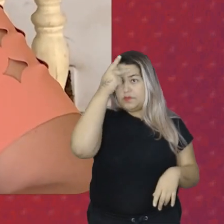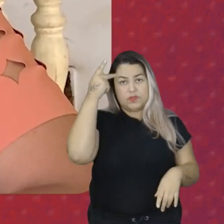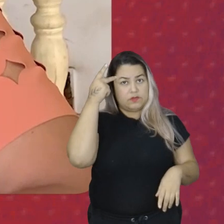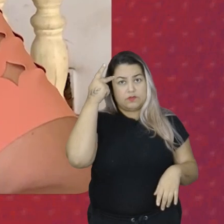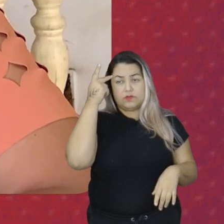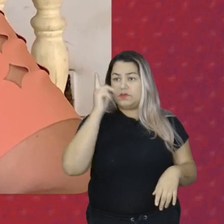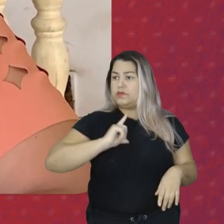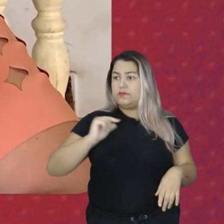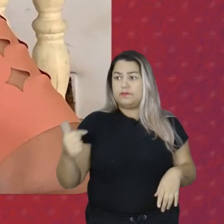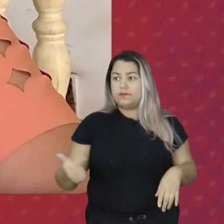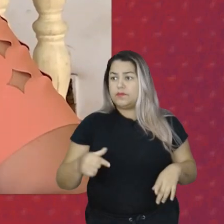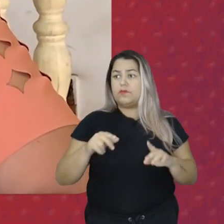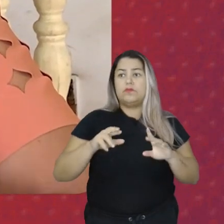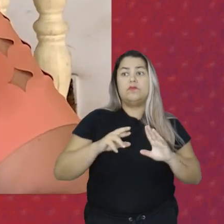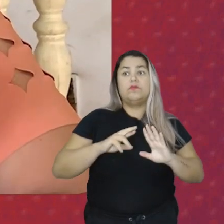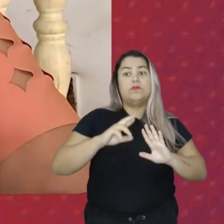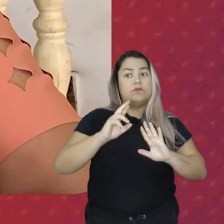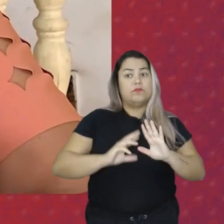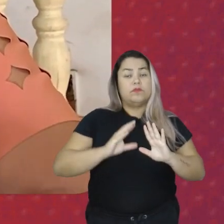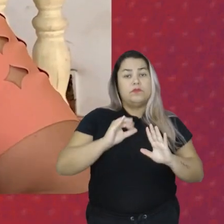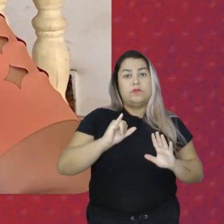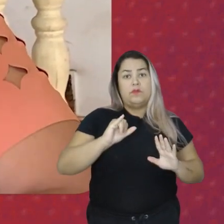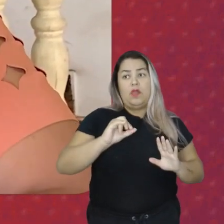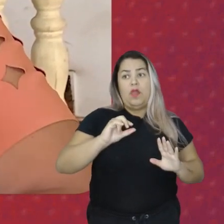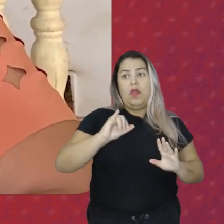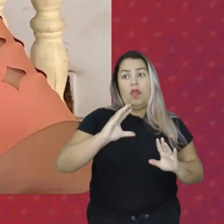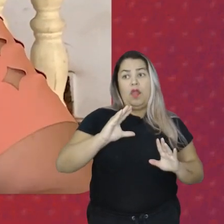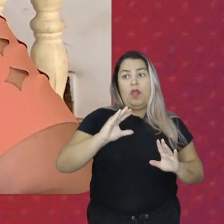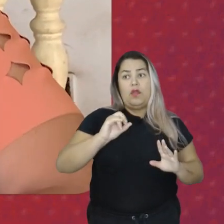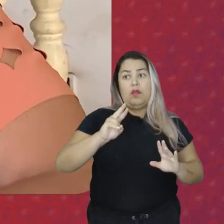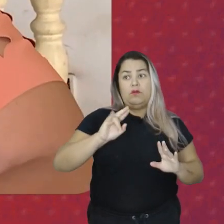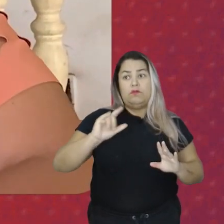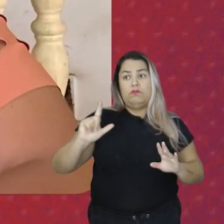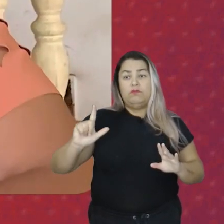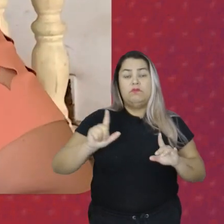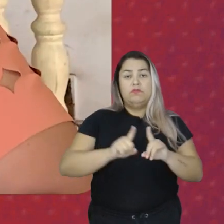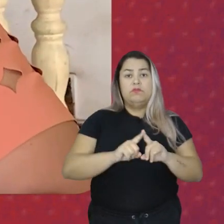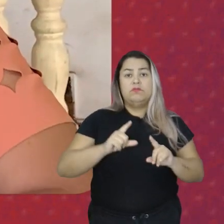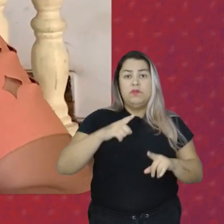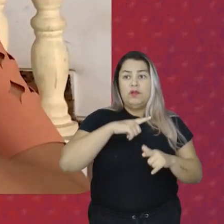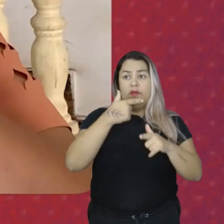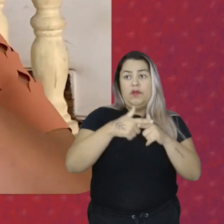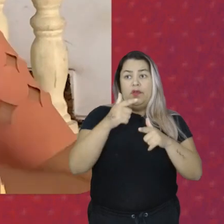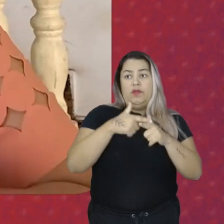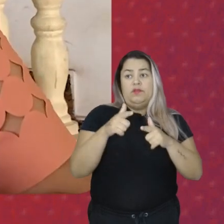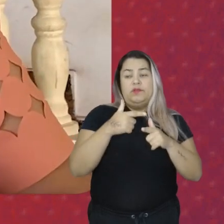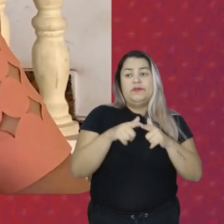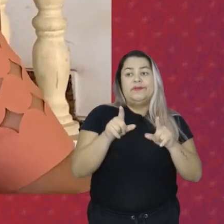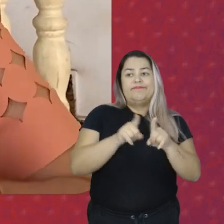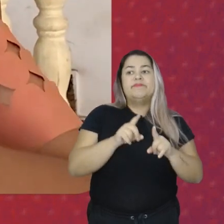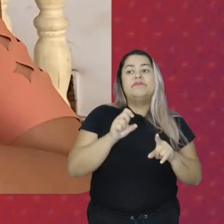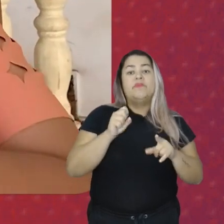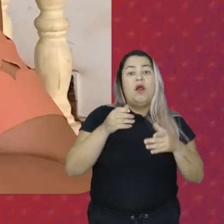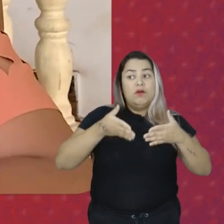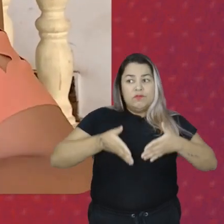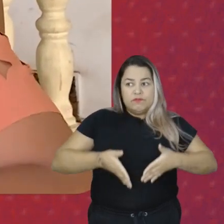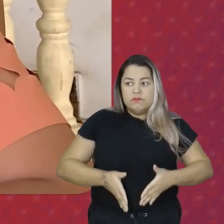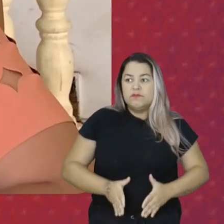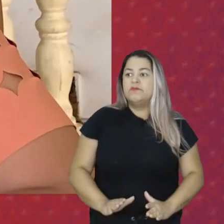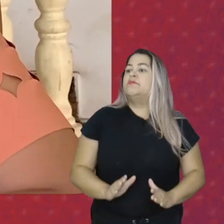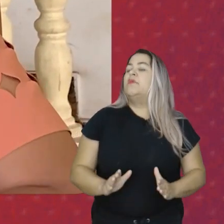não tinham registro civil. Ou seja, nós tínhamos um problema de subregistro. As pessoas nasciam e não